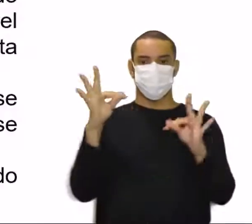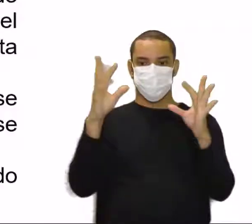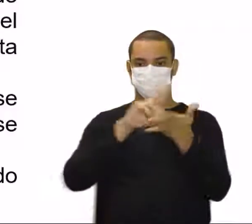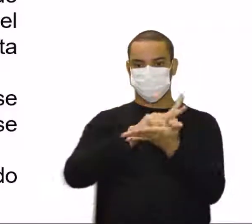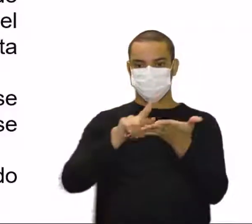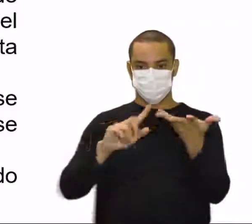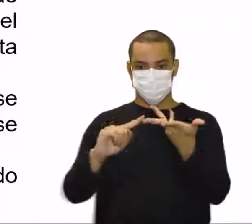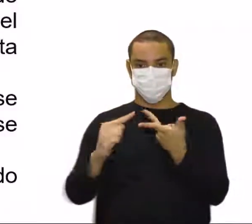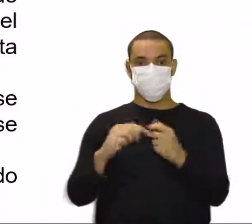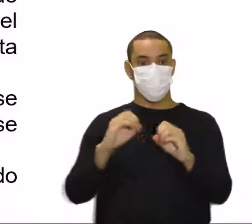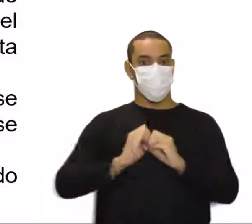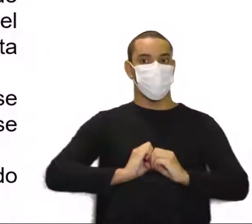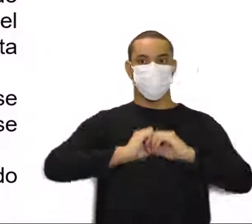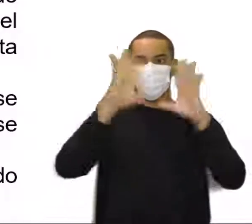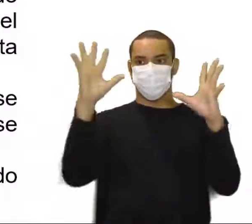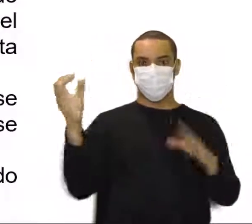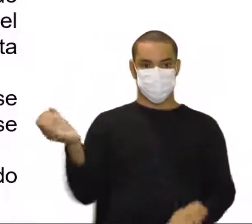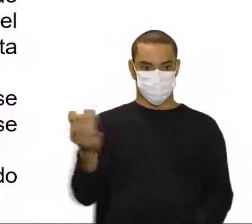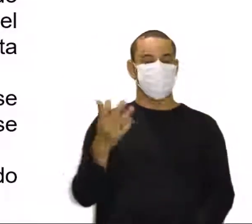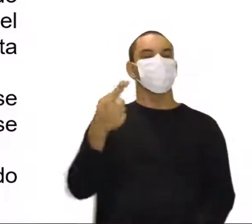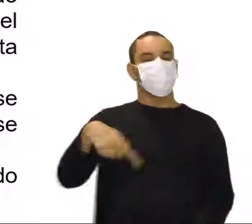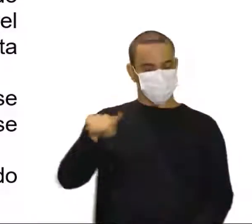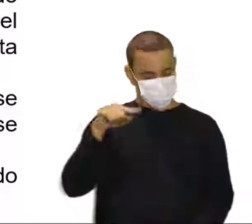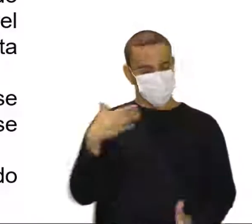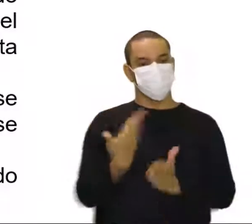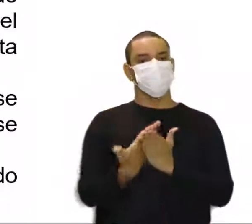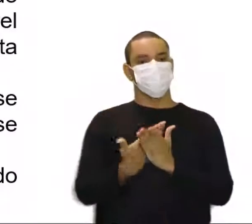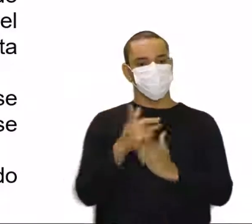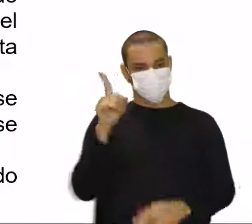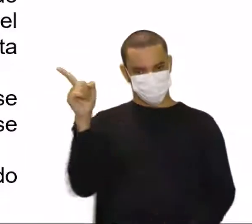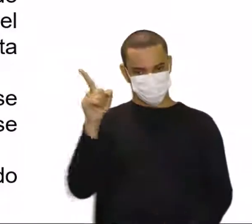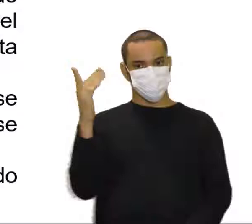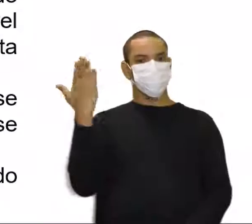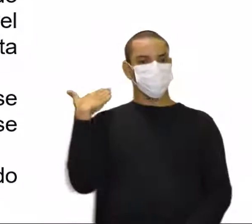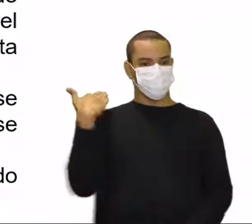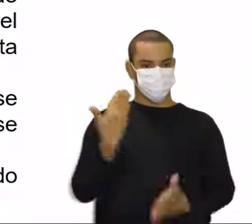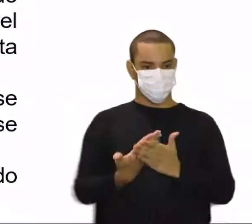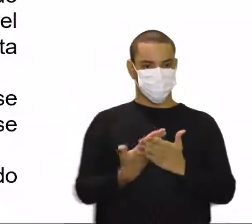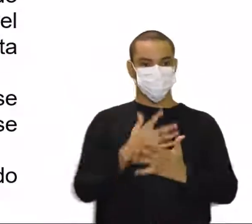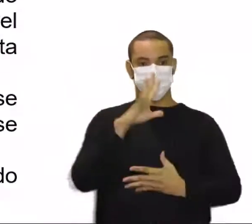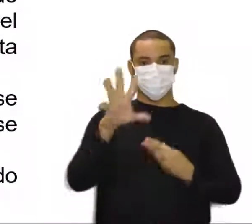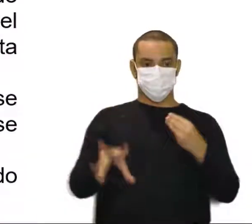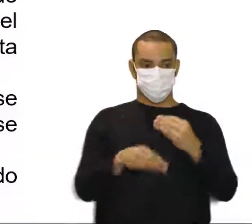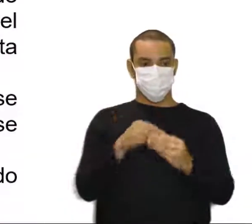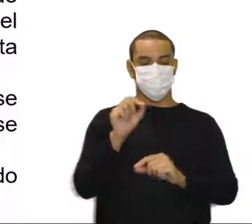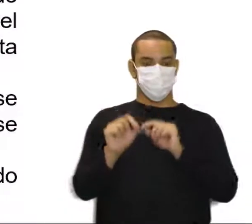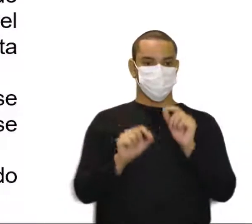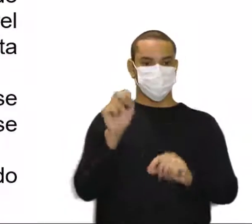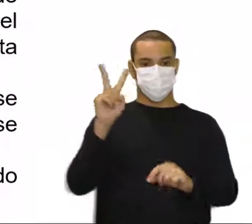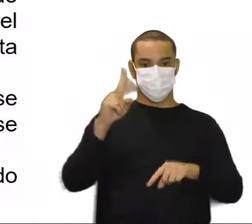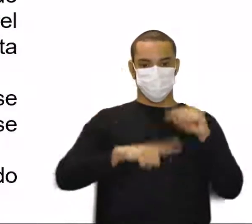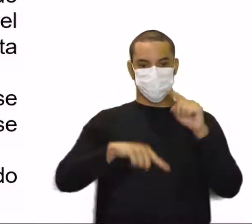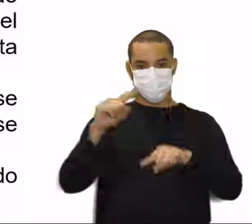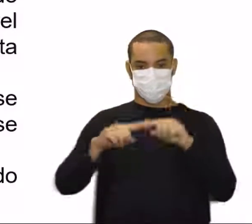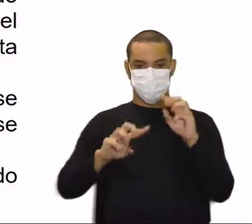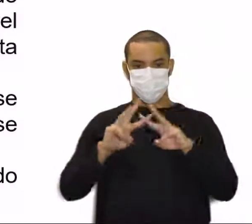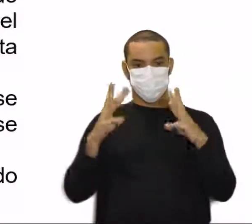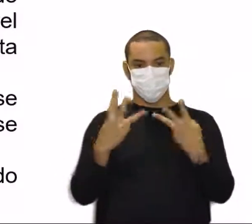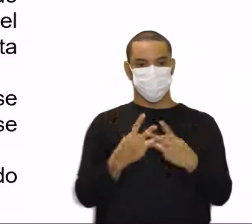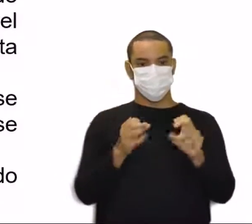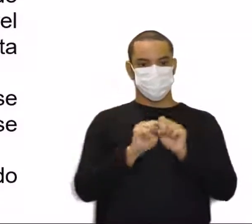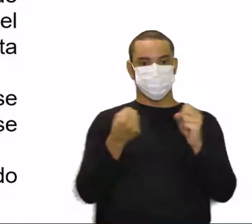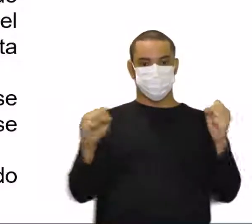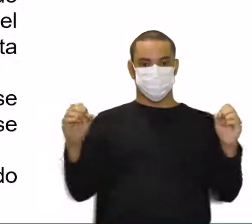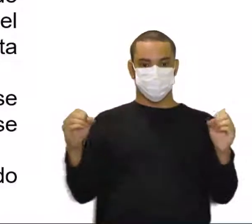explode em uma violenta supernova. Isso nós vimos aí na aula passada. E para completar aqui, 2 objetos com massa muito grande